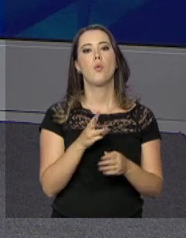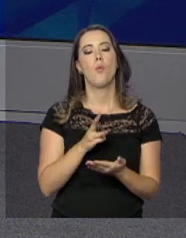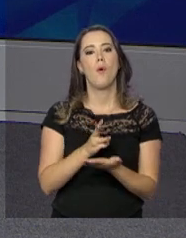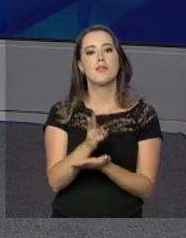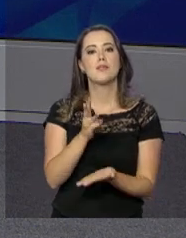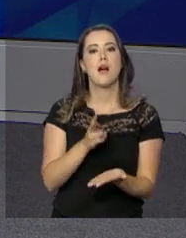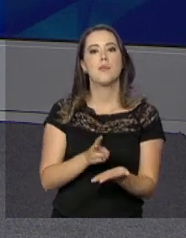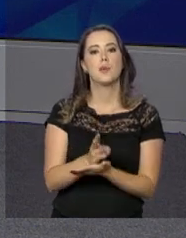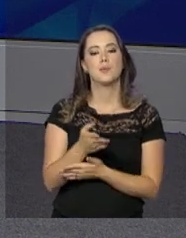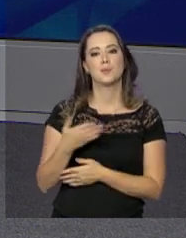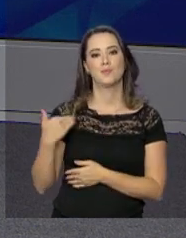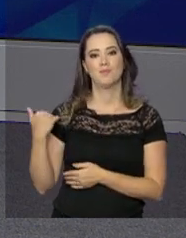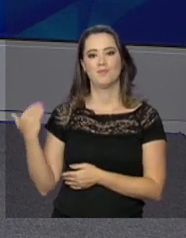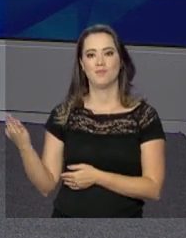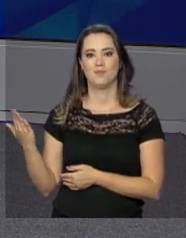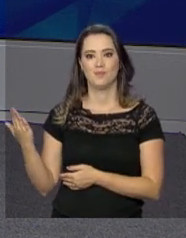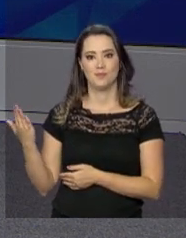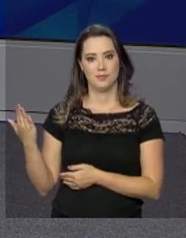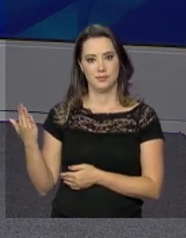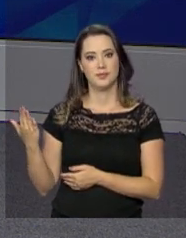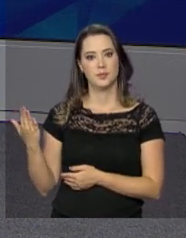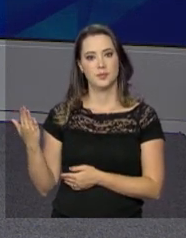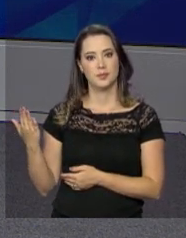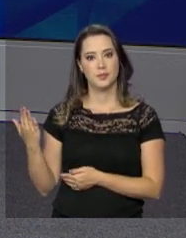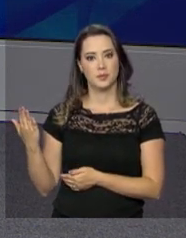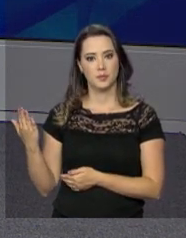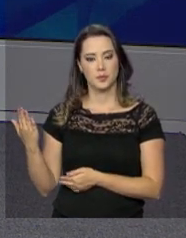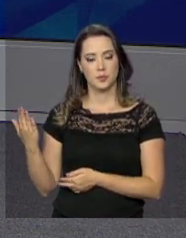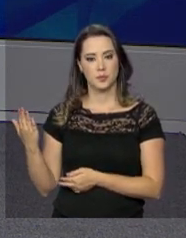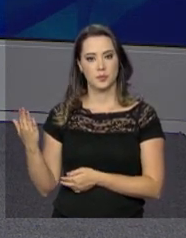nosso WhatsApp. Anote aí o número, é o